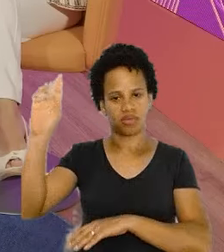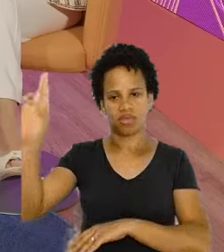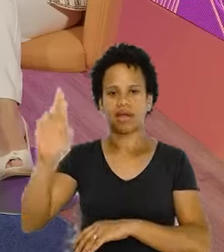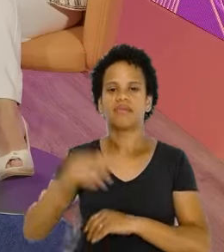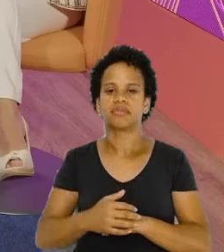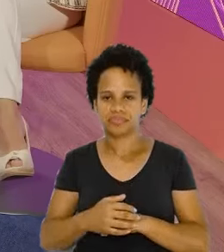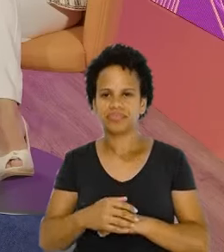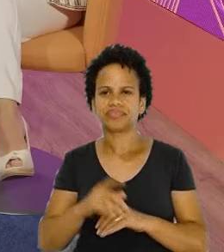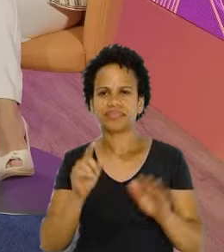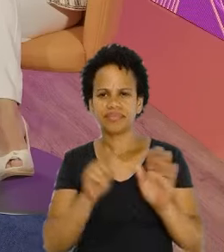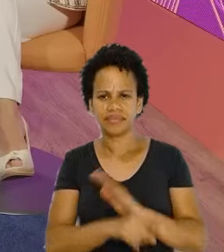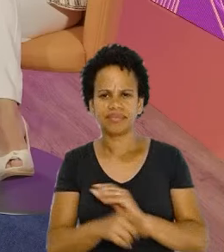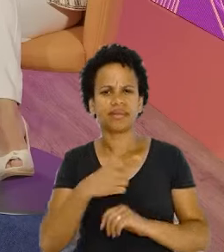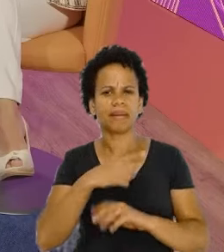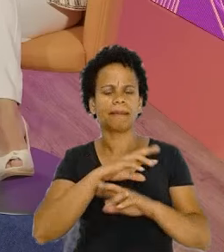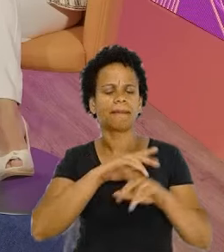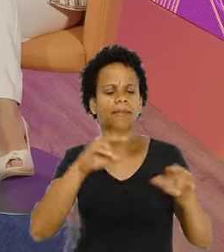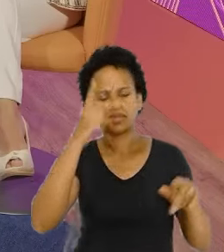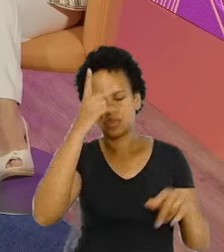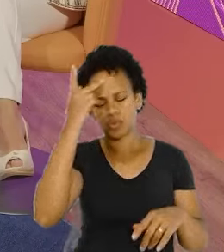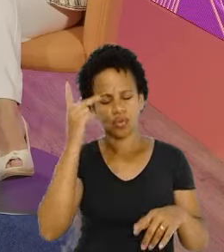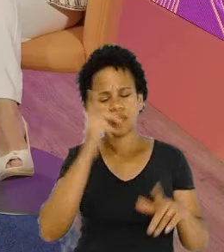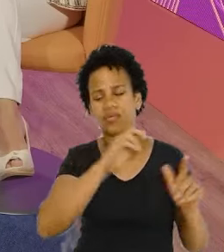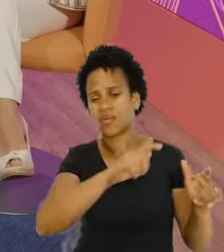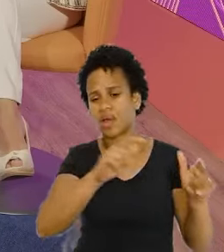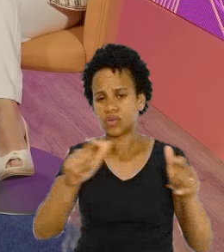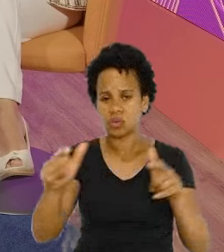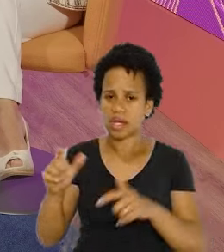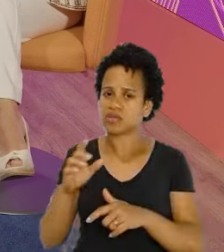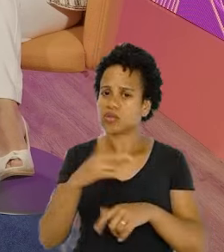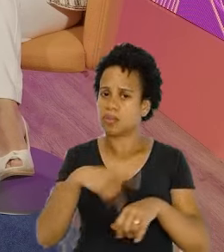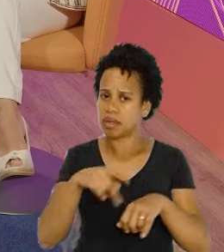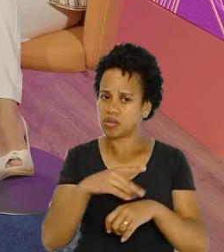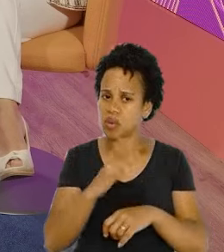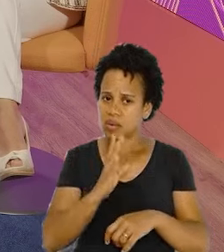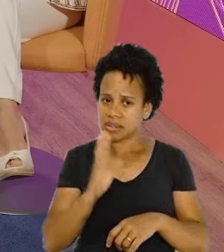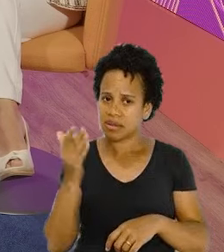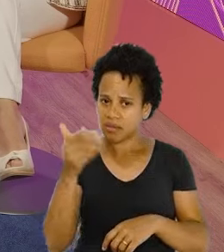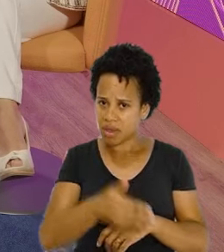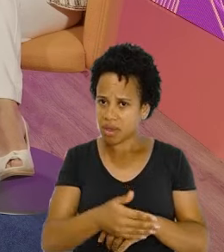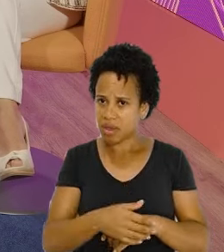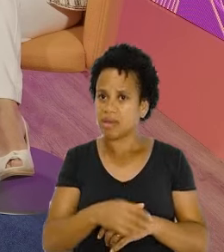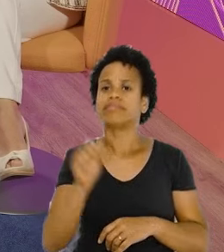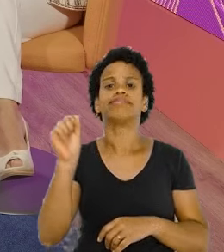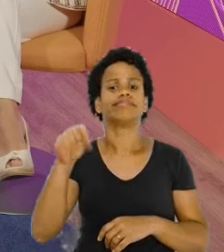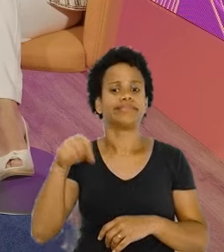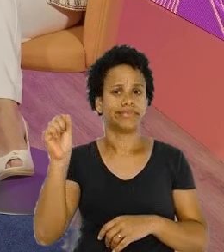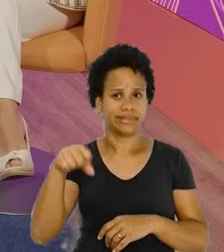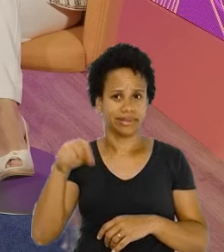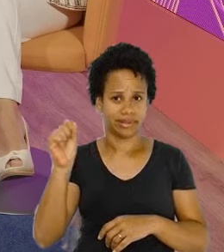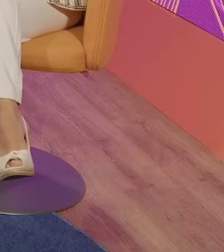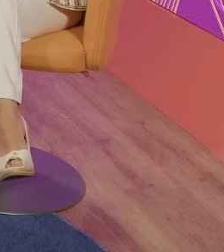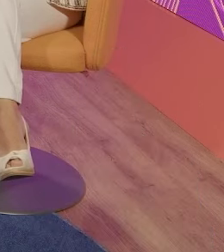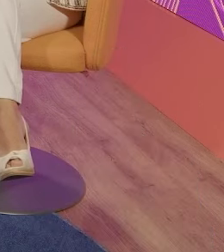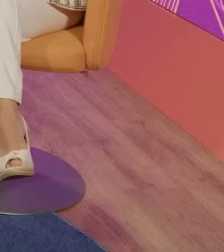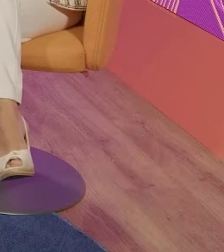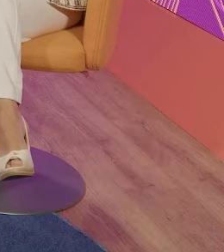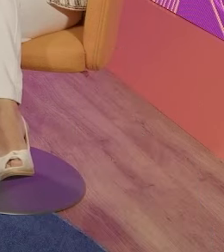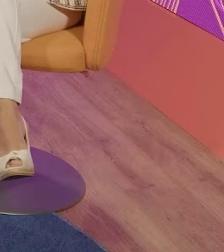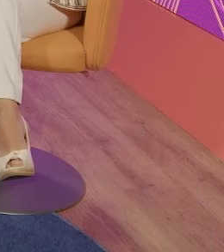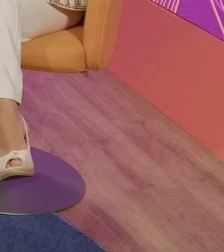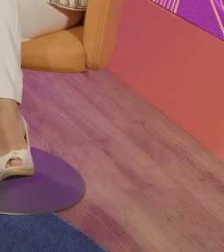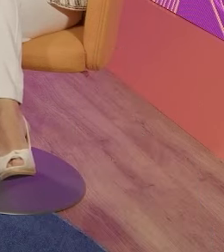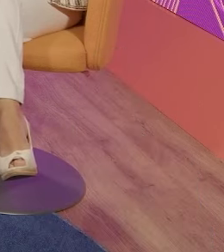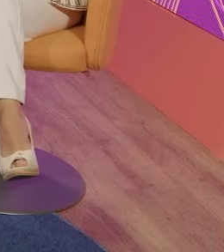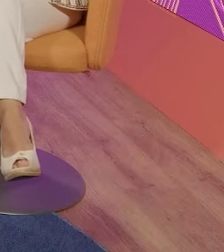eu tô sabendo que vem pessoas de vários lugares do país para te conhecer vem gente de todo lugar até te sente que a